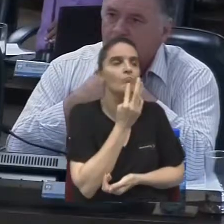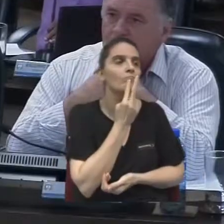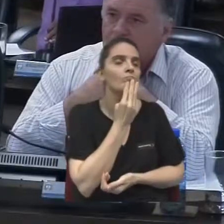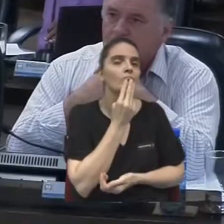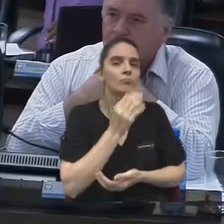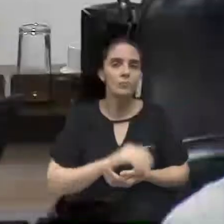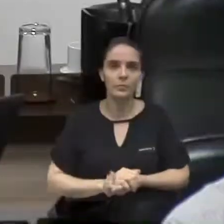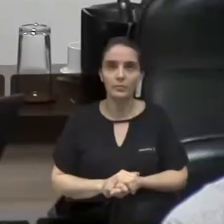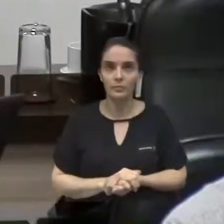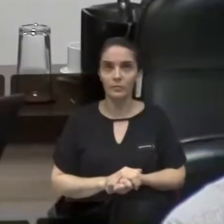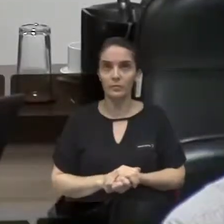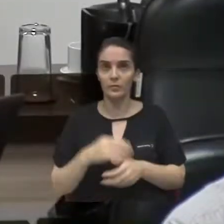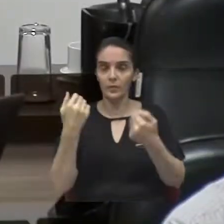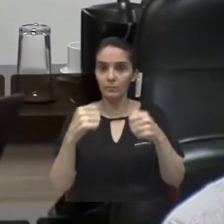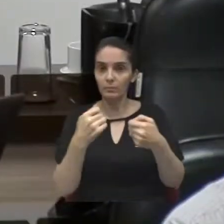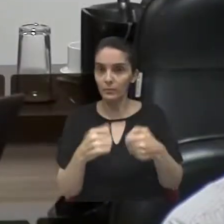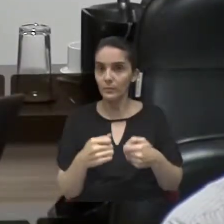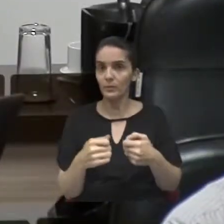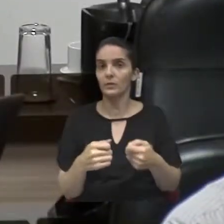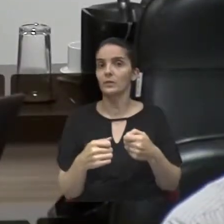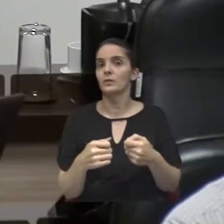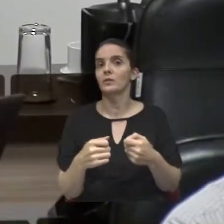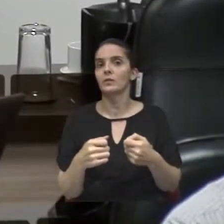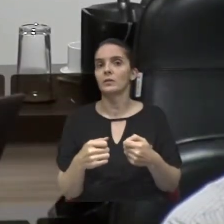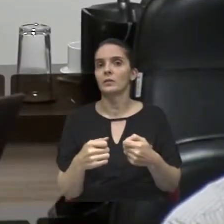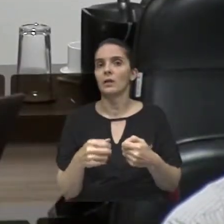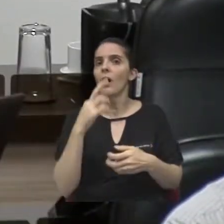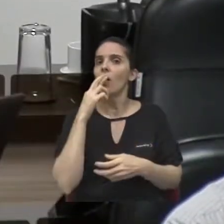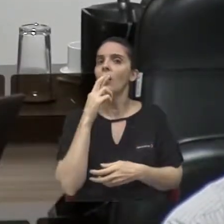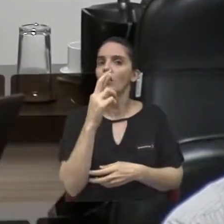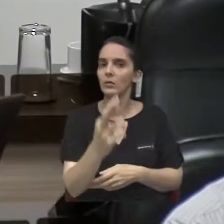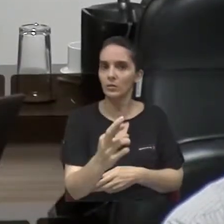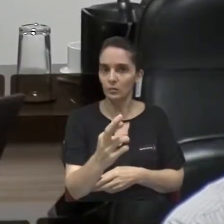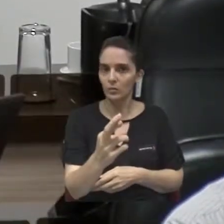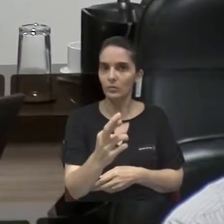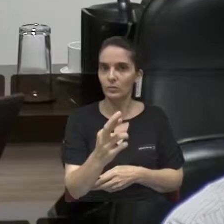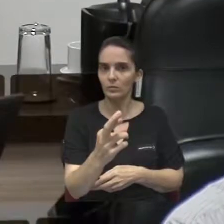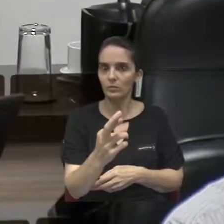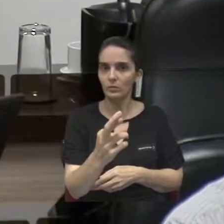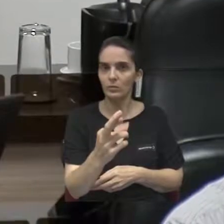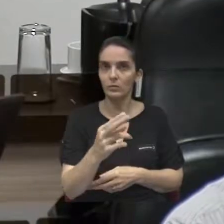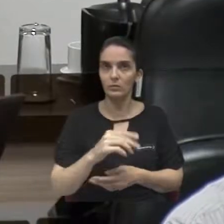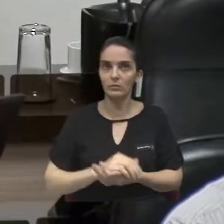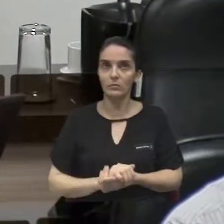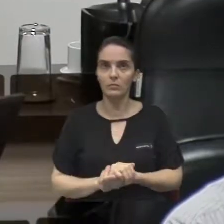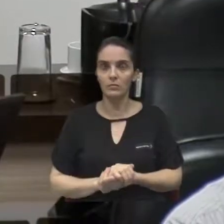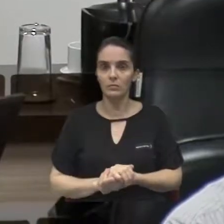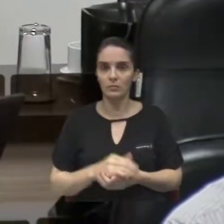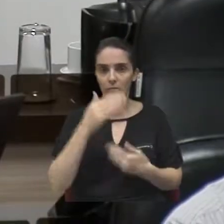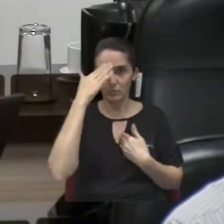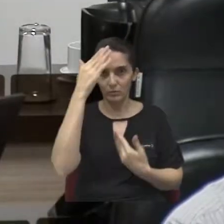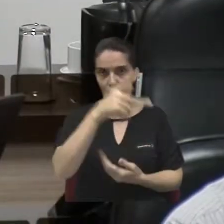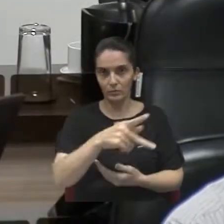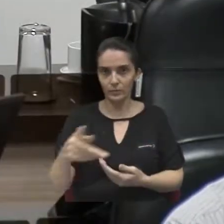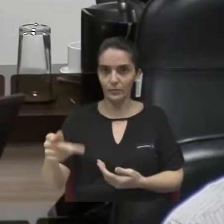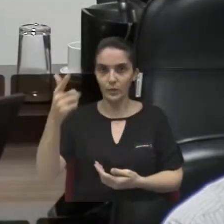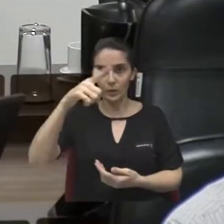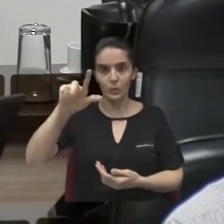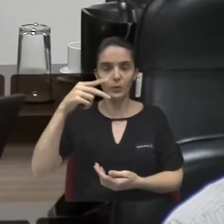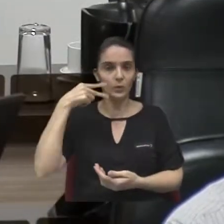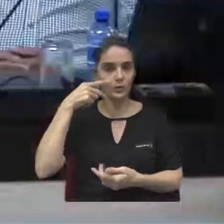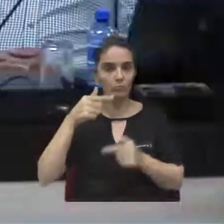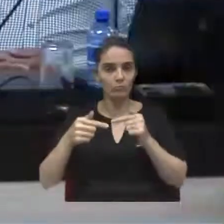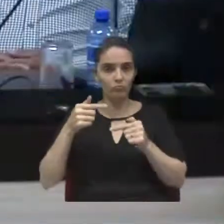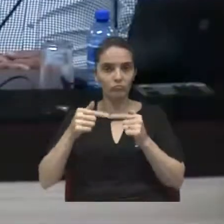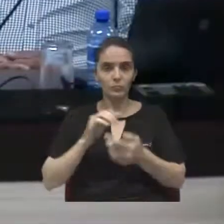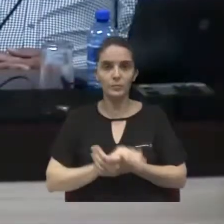Nós precisamos, senhor presidente, senhores vereadores, dar uma resposta de imediato para a população. Obrigado, senhor presidente. Mais algum vereador deseja